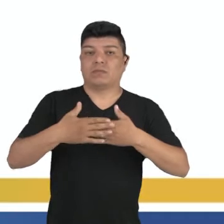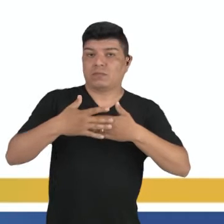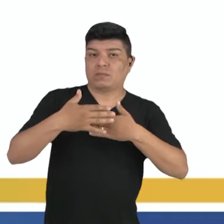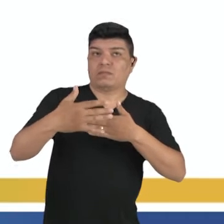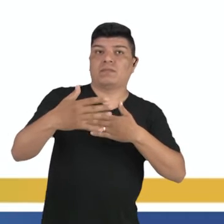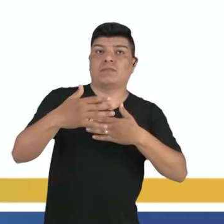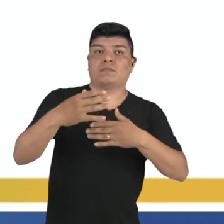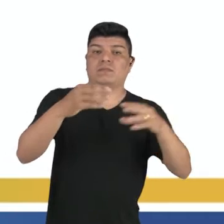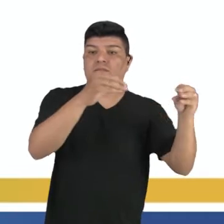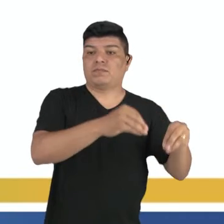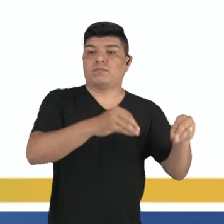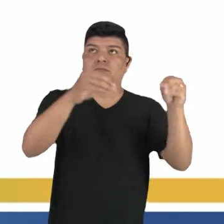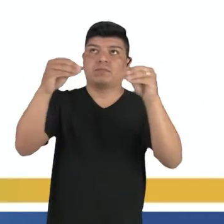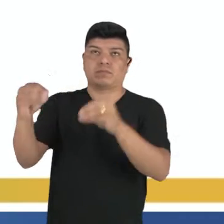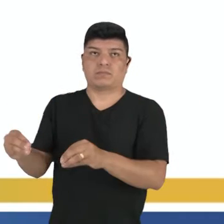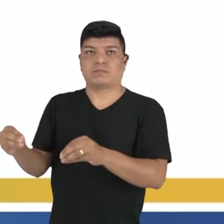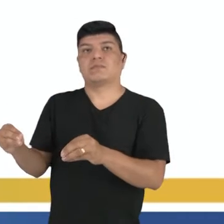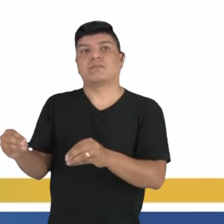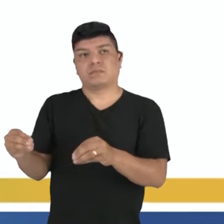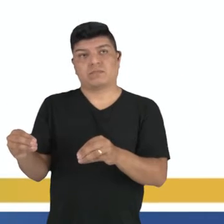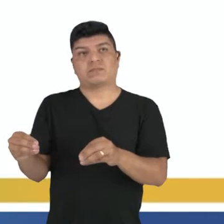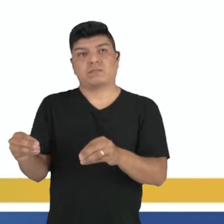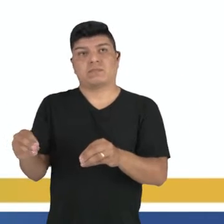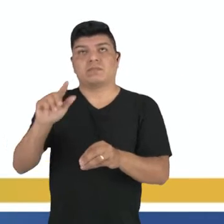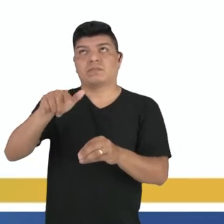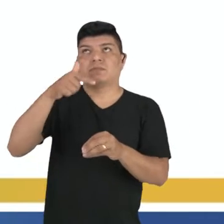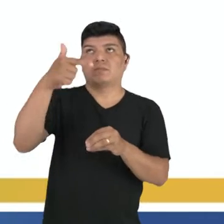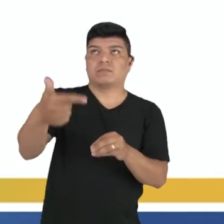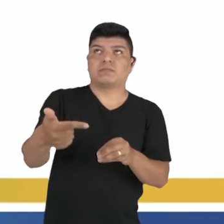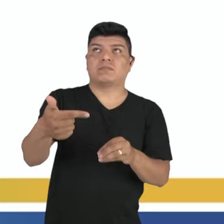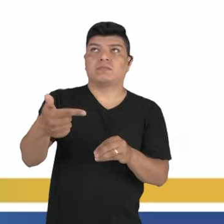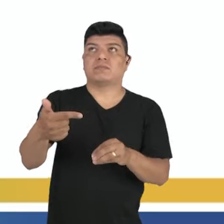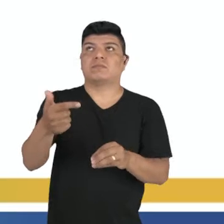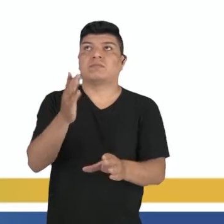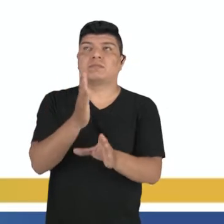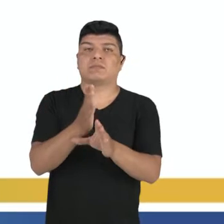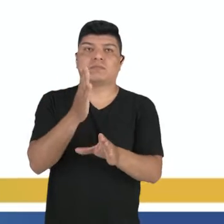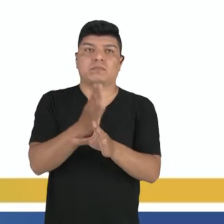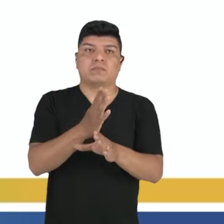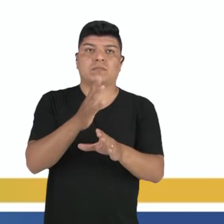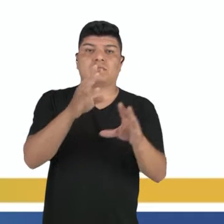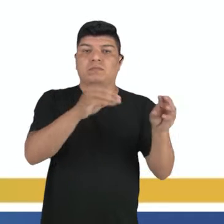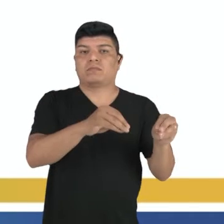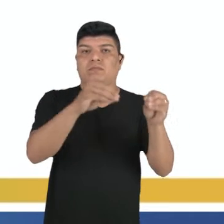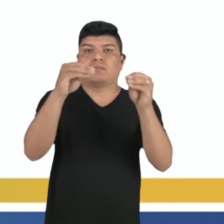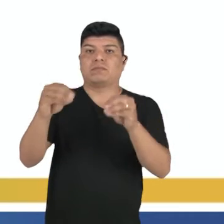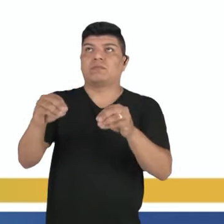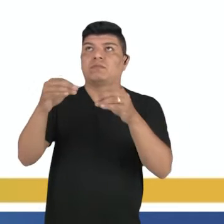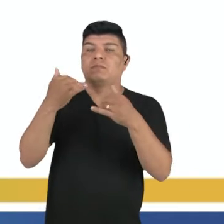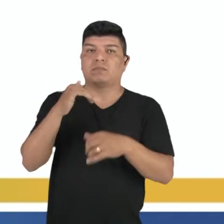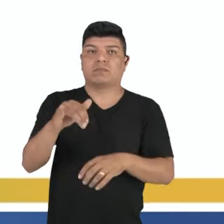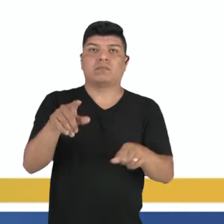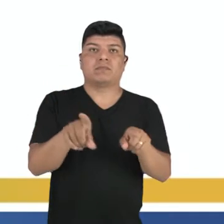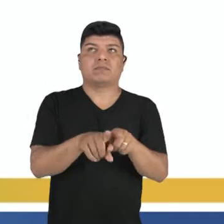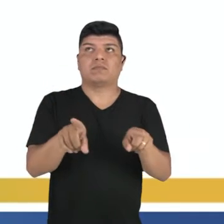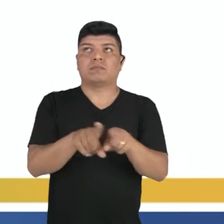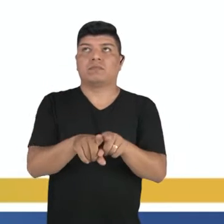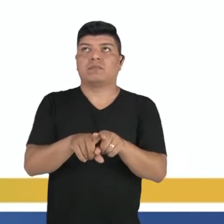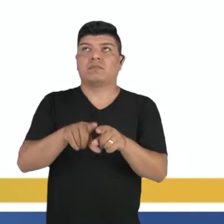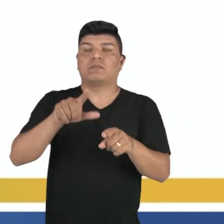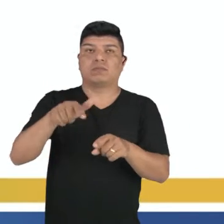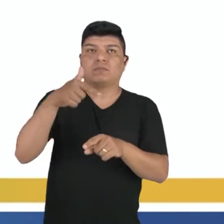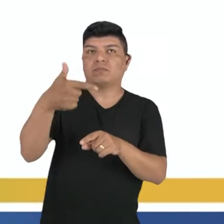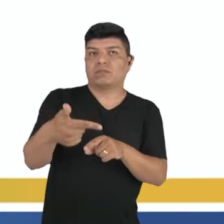elétron ele é transferido de uma substância para outra através de uma cadeia transportadora de elétrons e